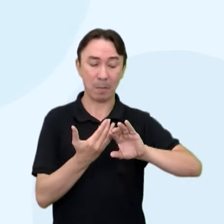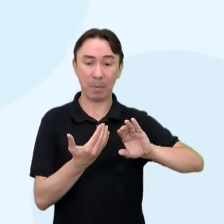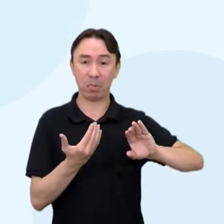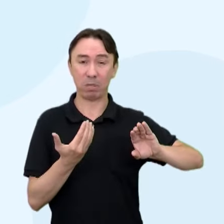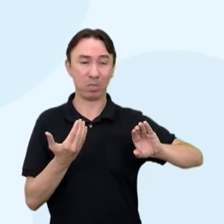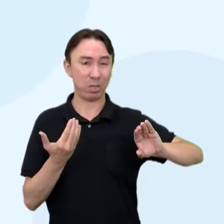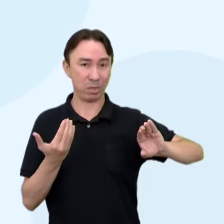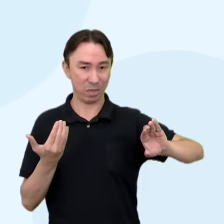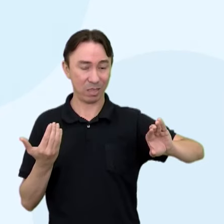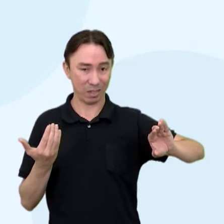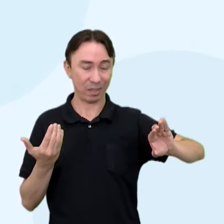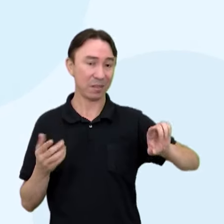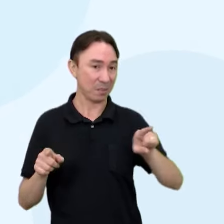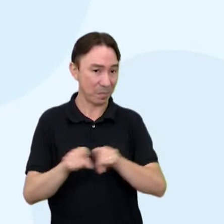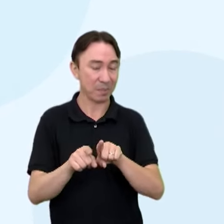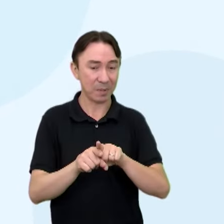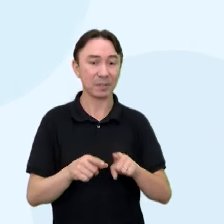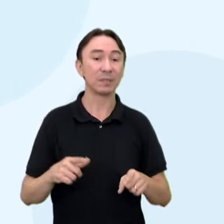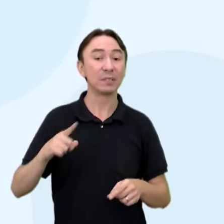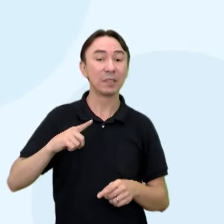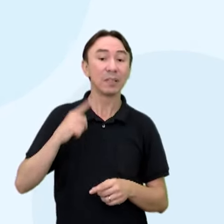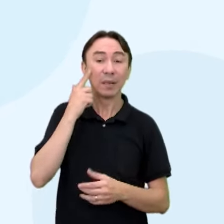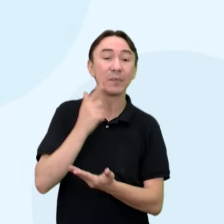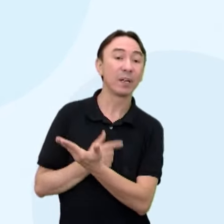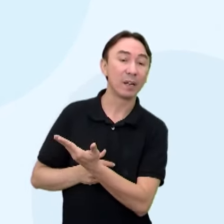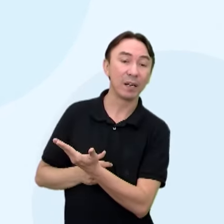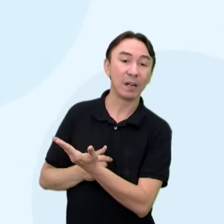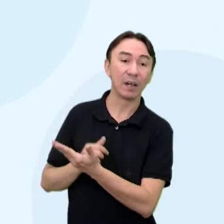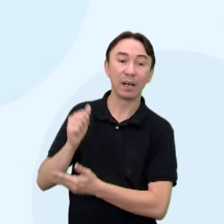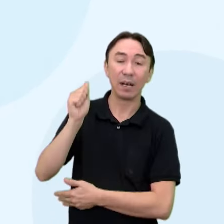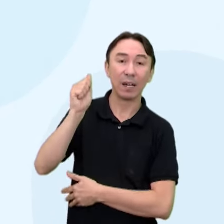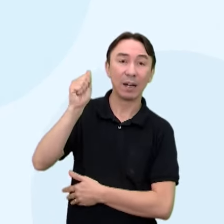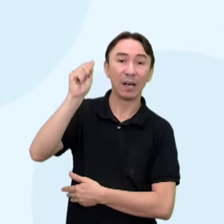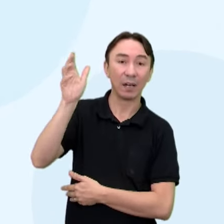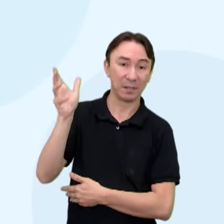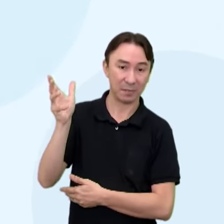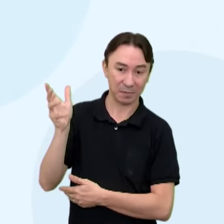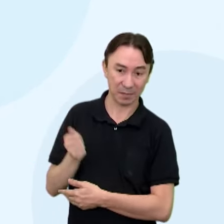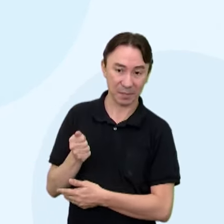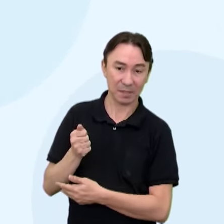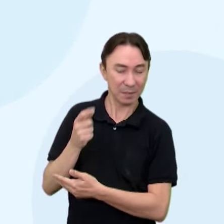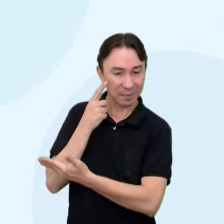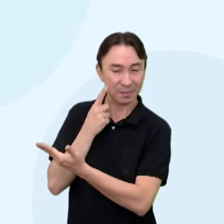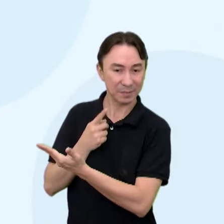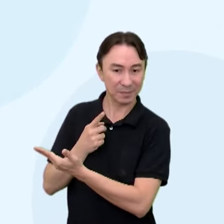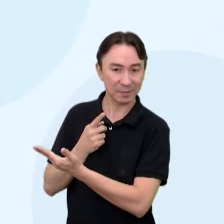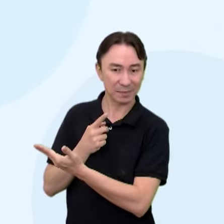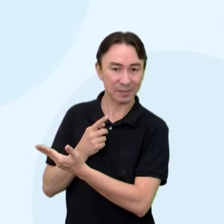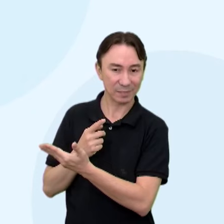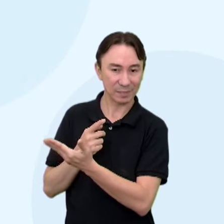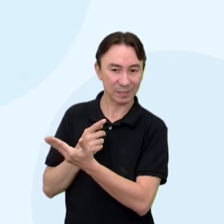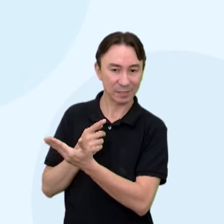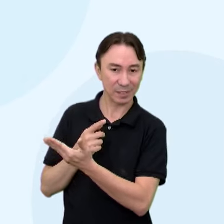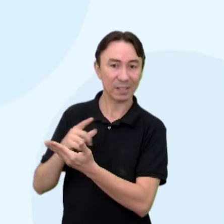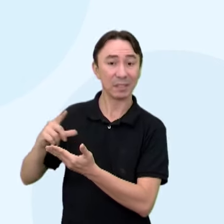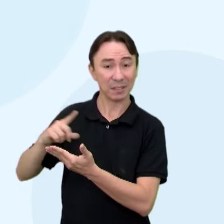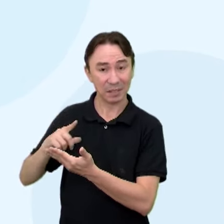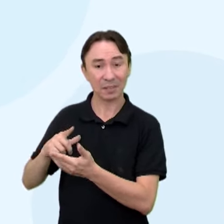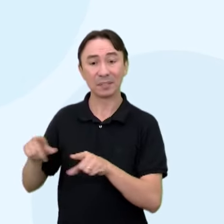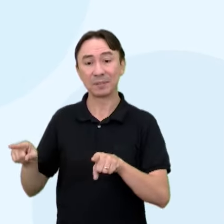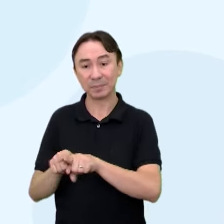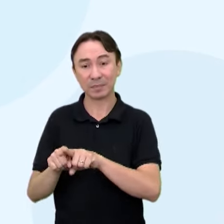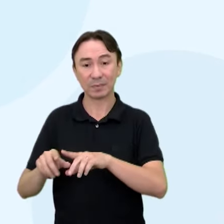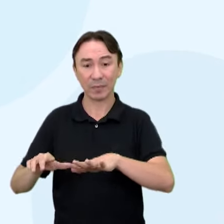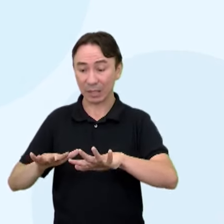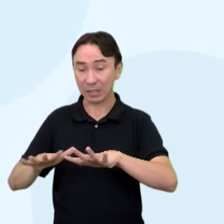exemplo naquela relação da placa africana, né, que também está bem lá, o continente da África bem no centro, né? Mas